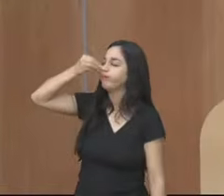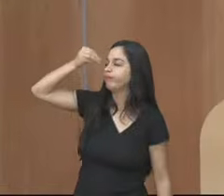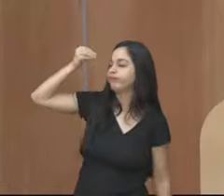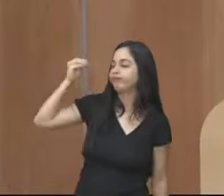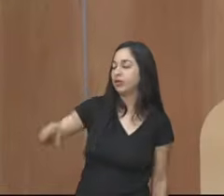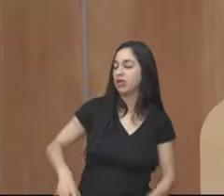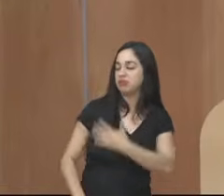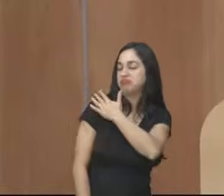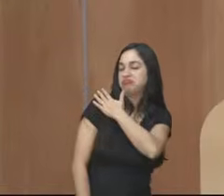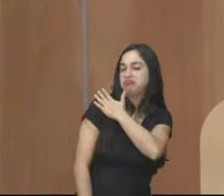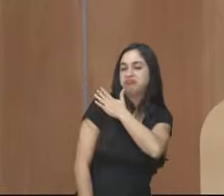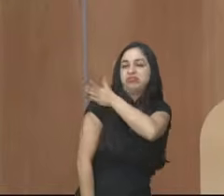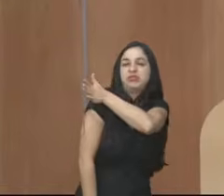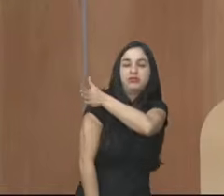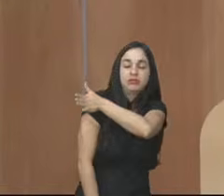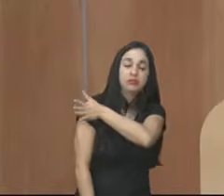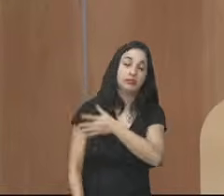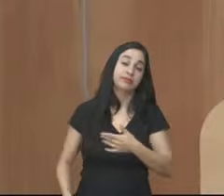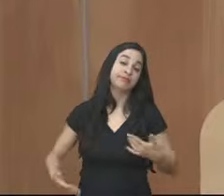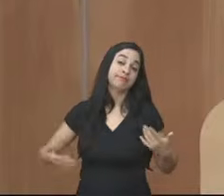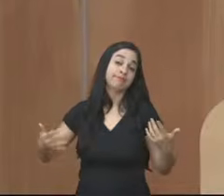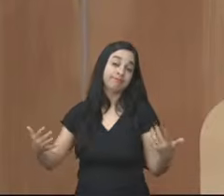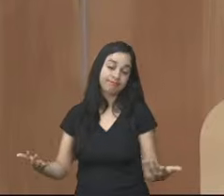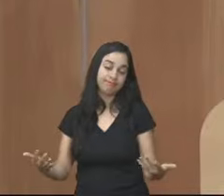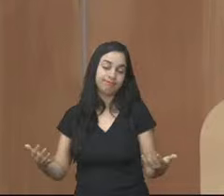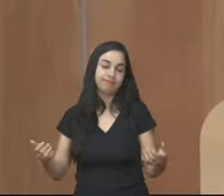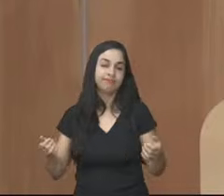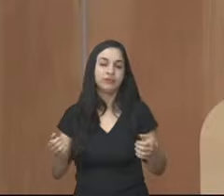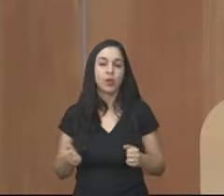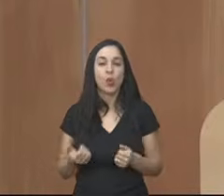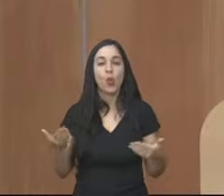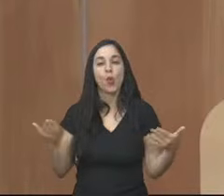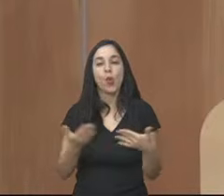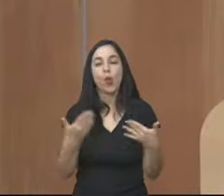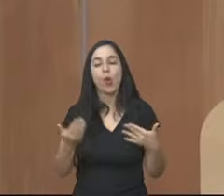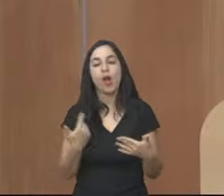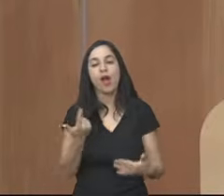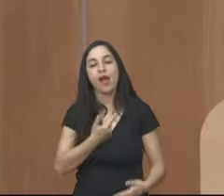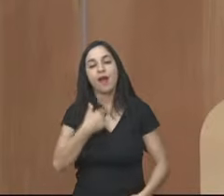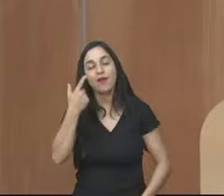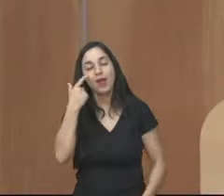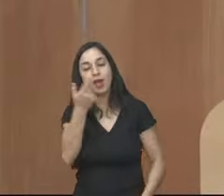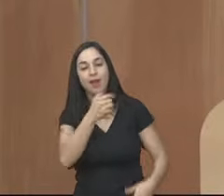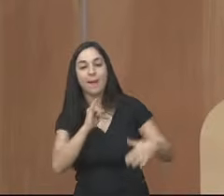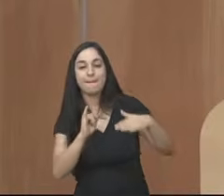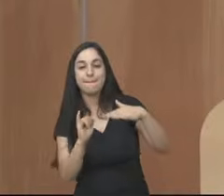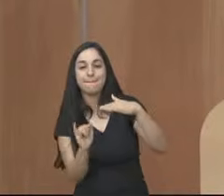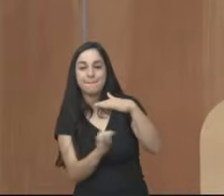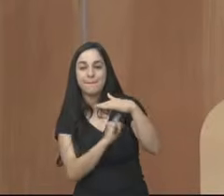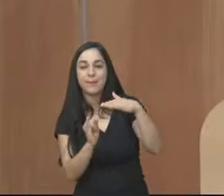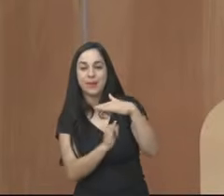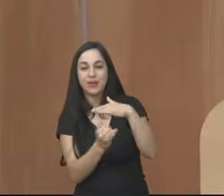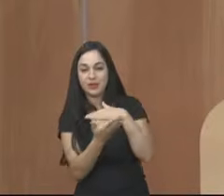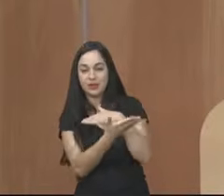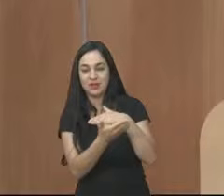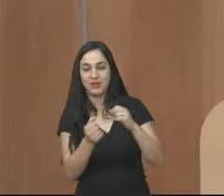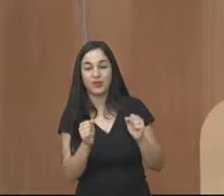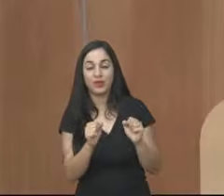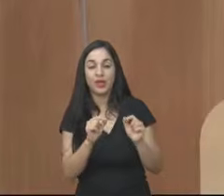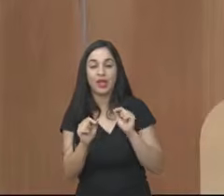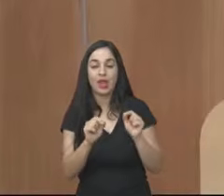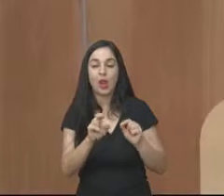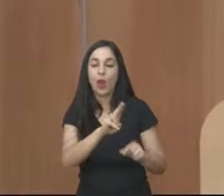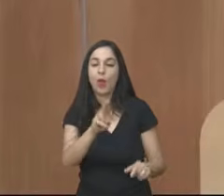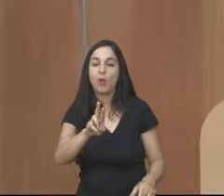é um imprestável. E hoje a gente está vendo uma instituição aqui que vai receber esse título, Remar